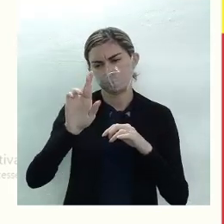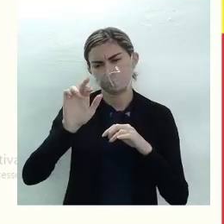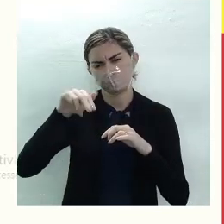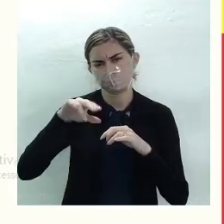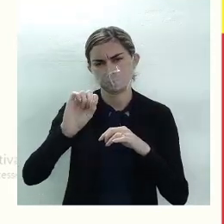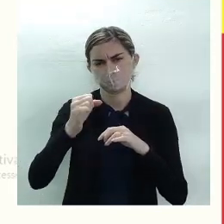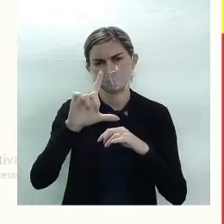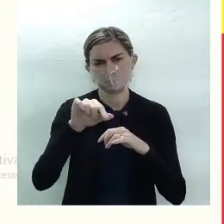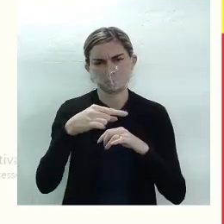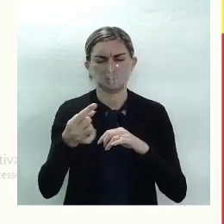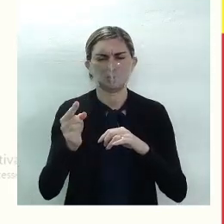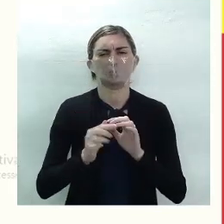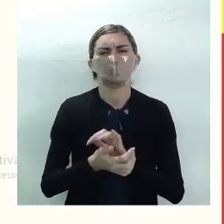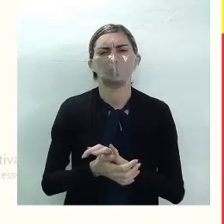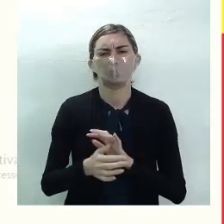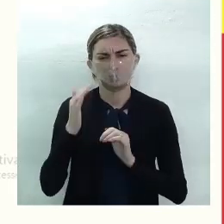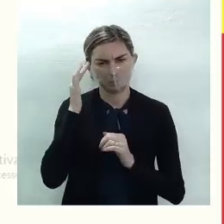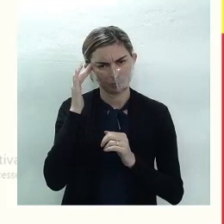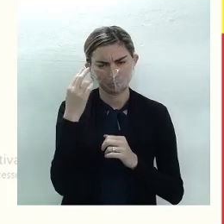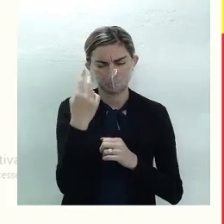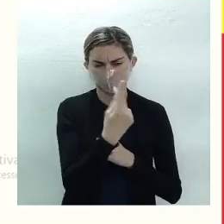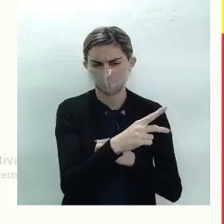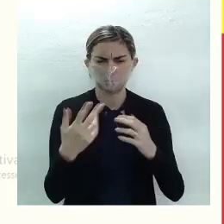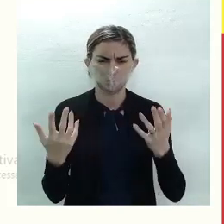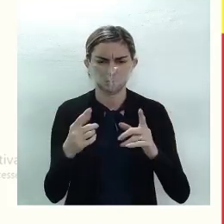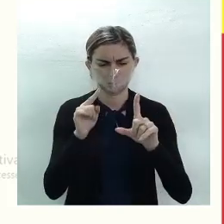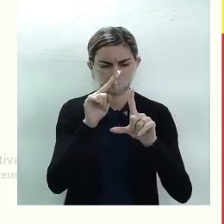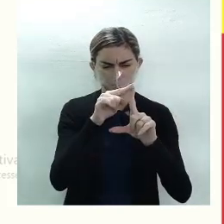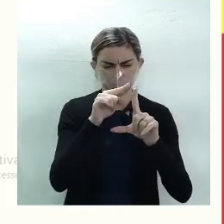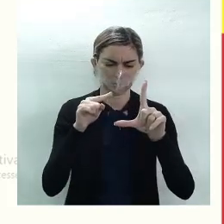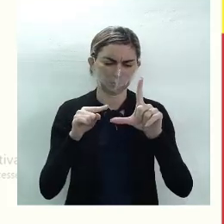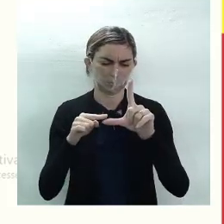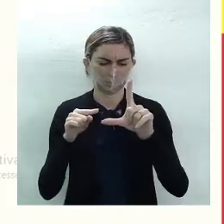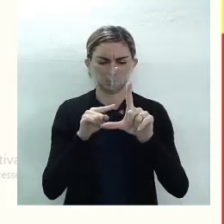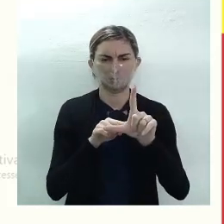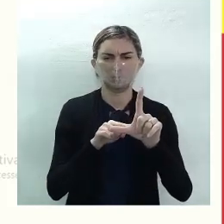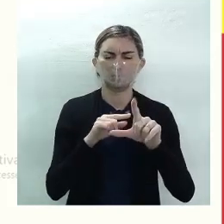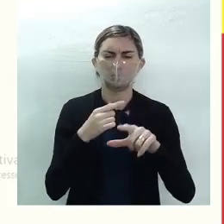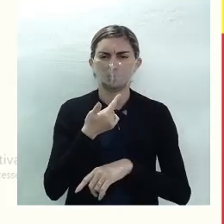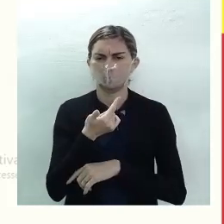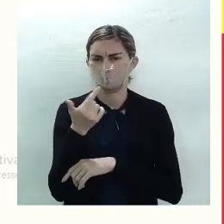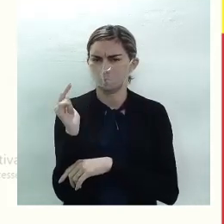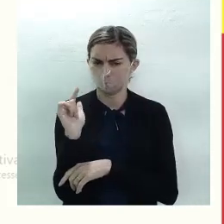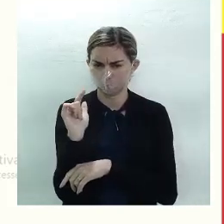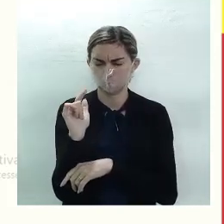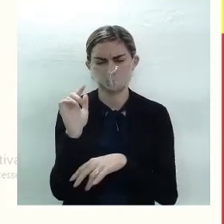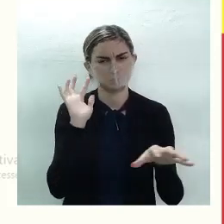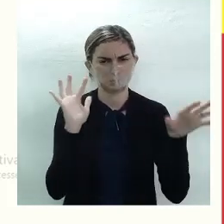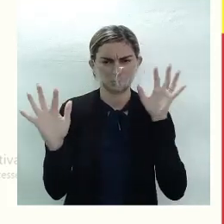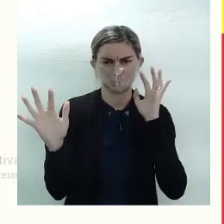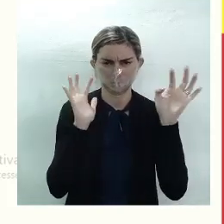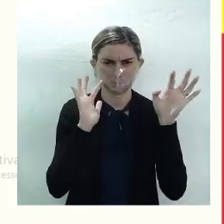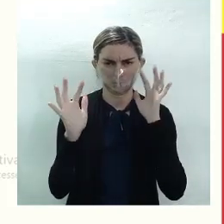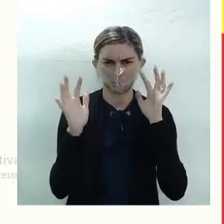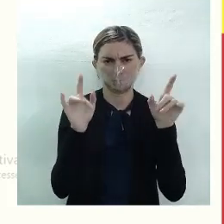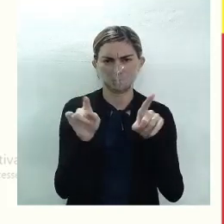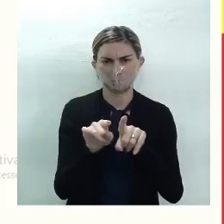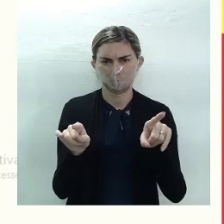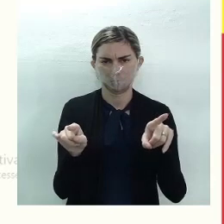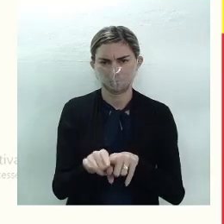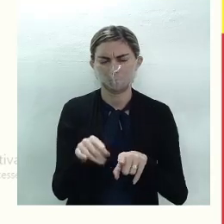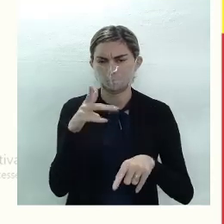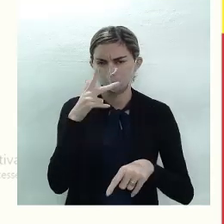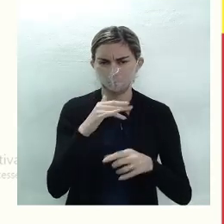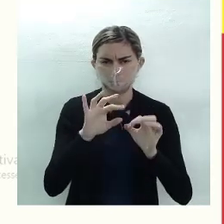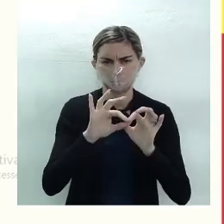Então vamos entender agora. Esse ponto, até o eixo de simetria, no outro lado, a sua reflexão também tem que ter a